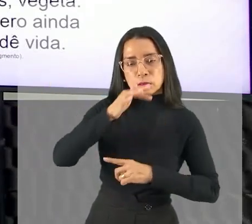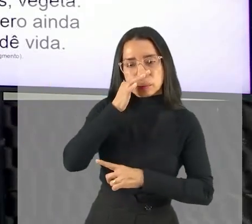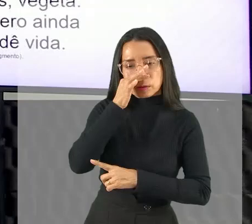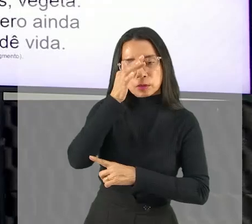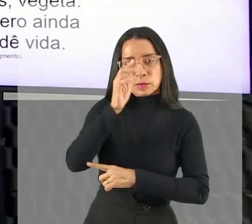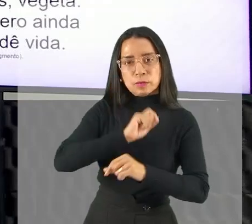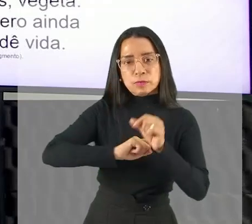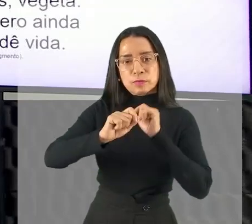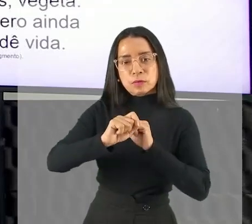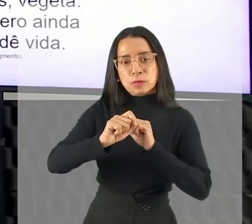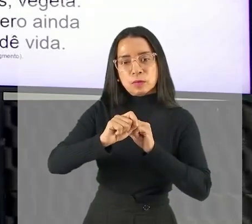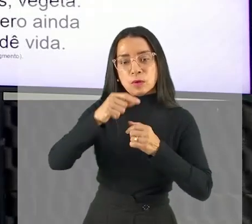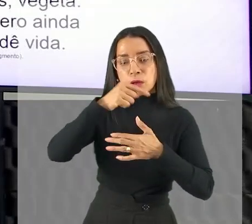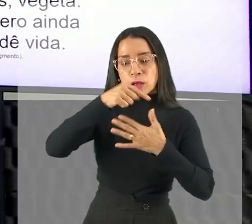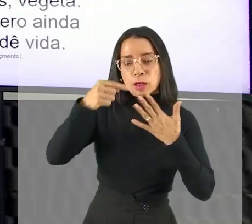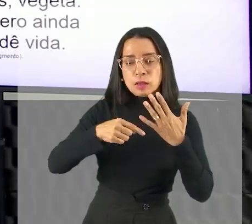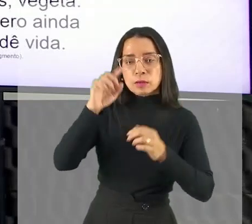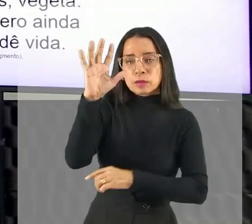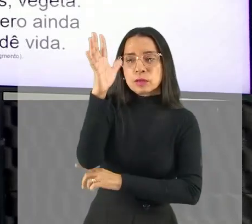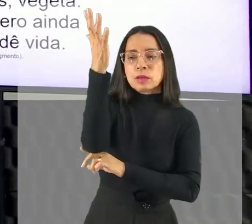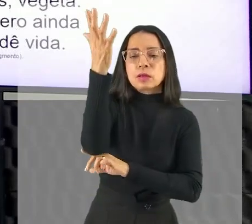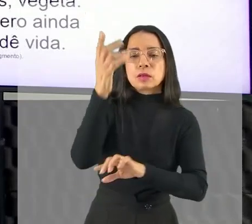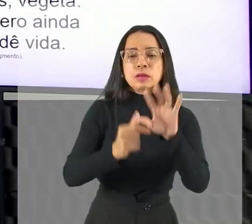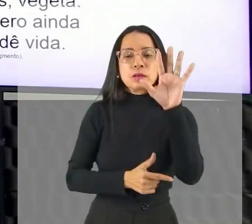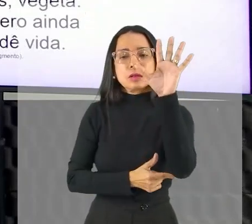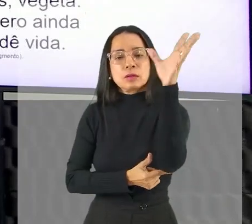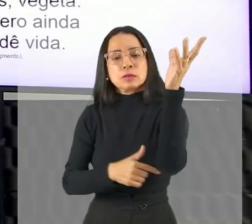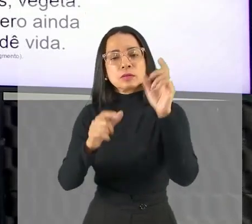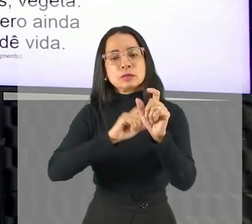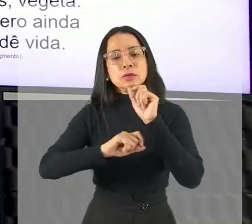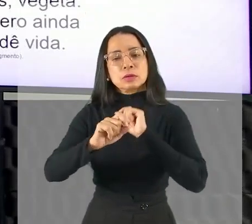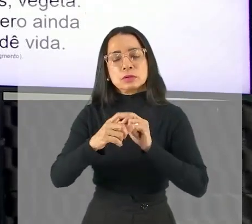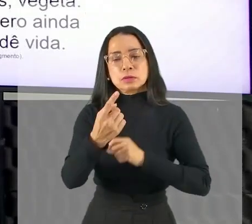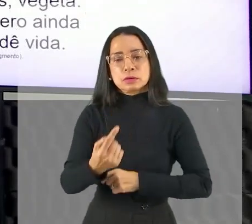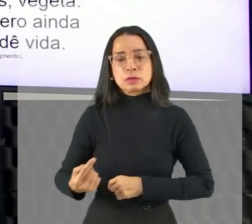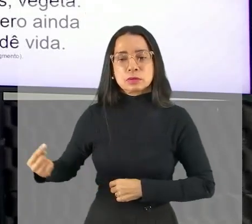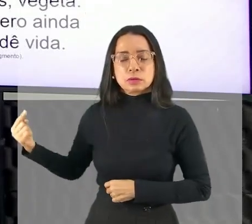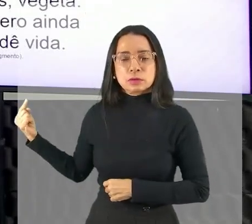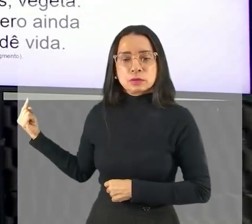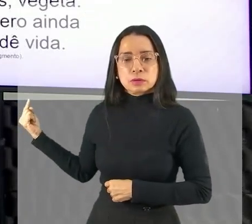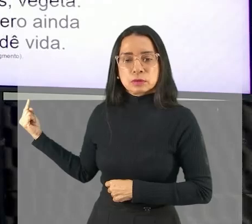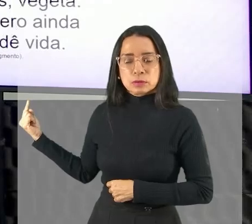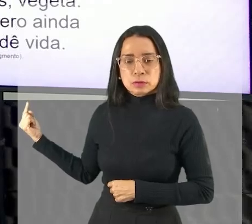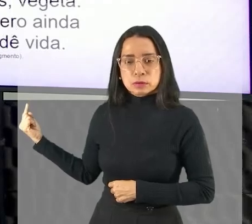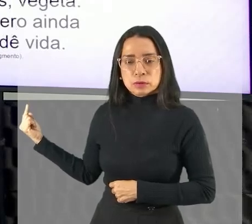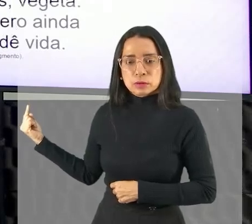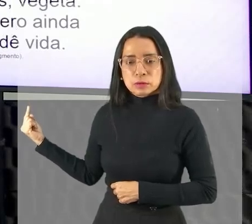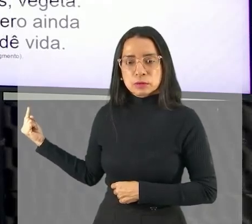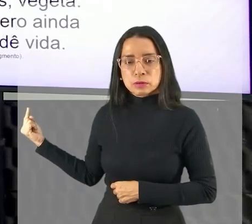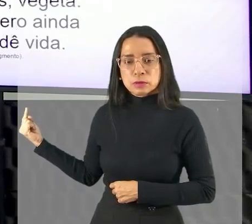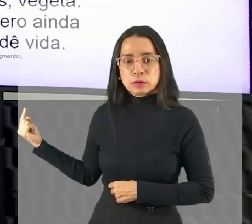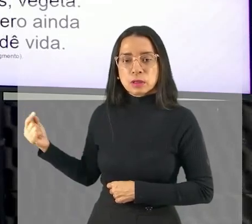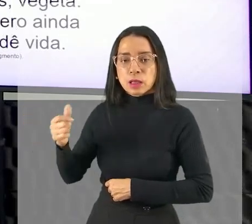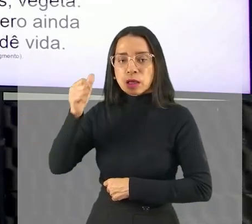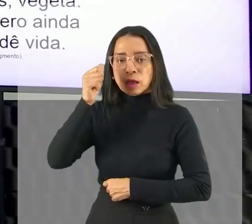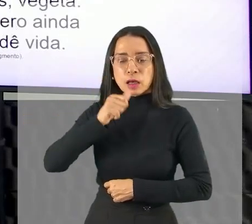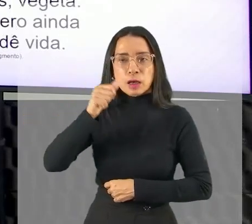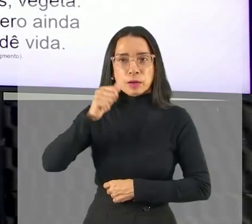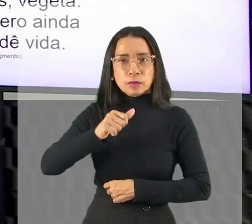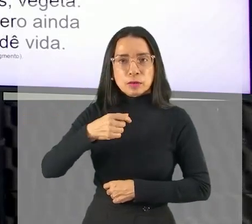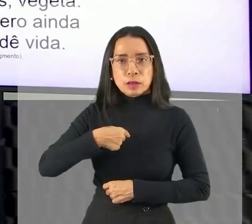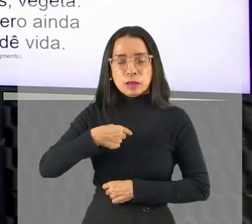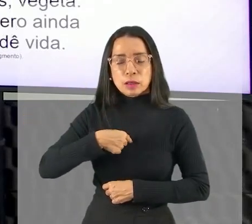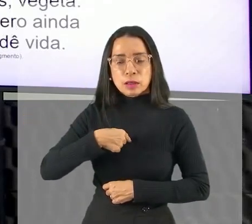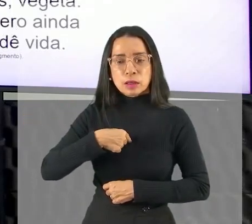né, aspecto da natureza, um só giro do sol, não mais vegeta. Eu sou aquela flor, ou seja, a mulher eu sou aquela